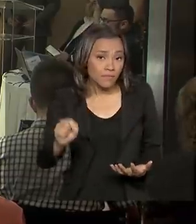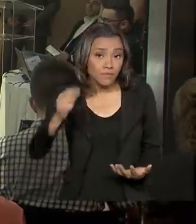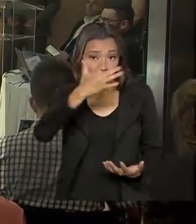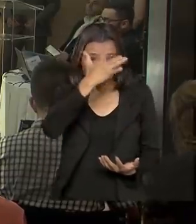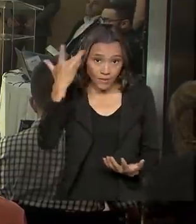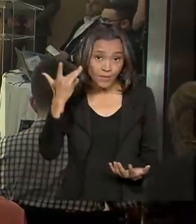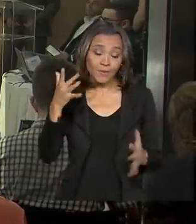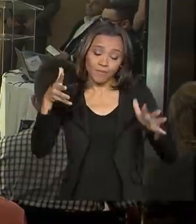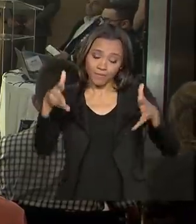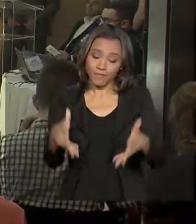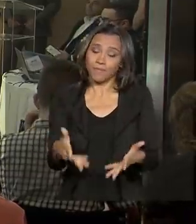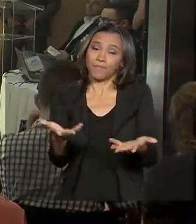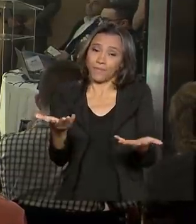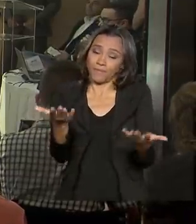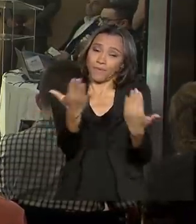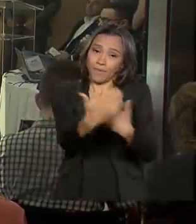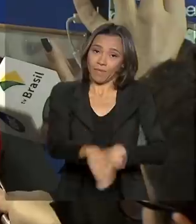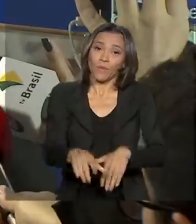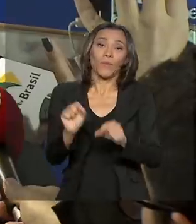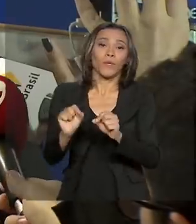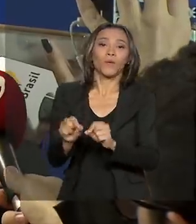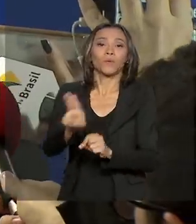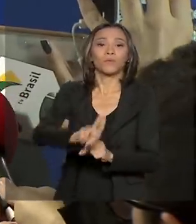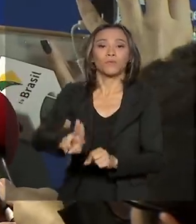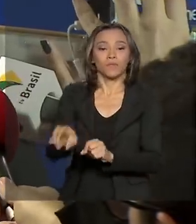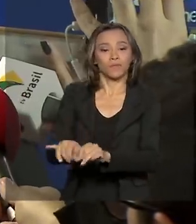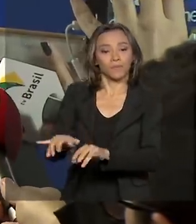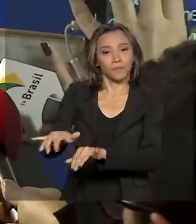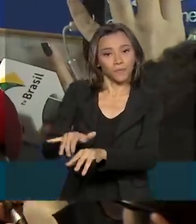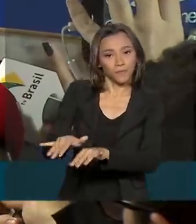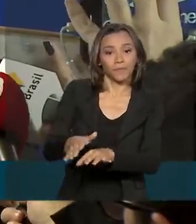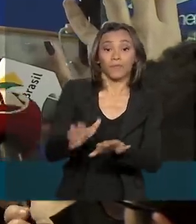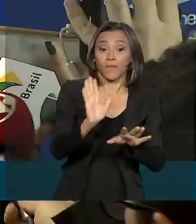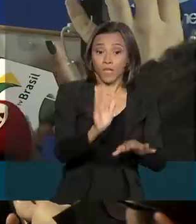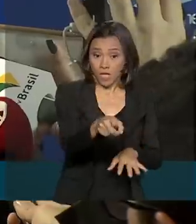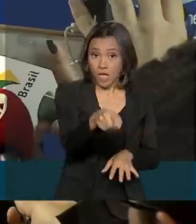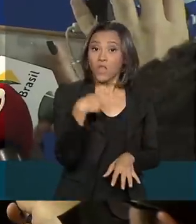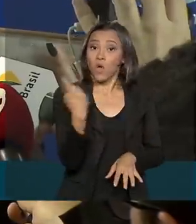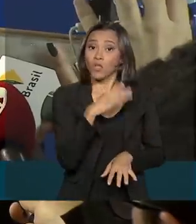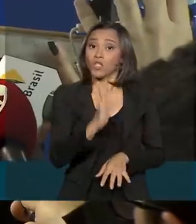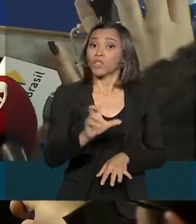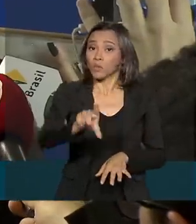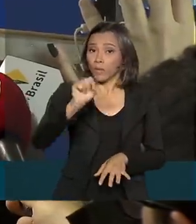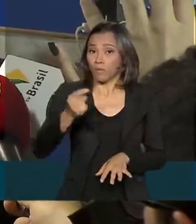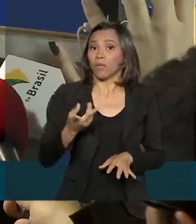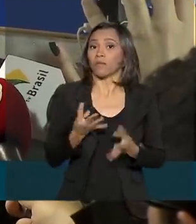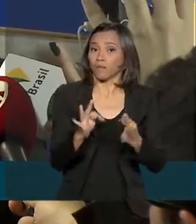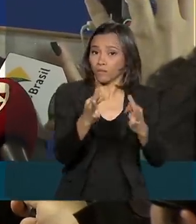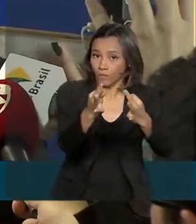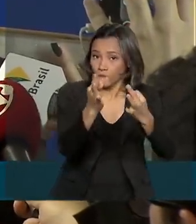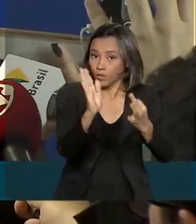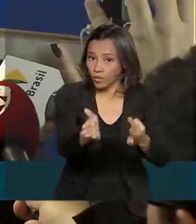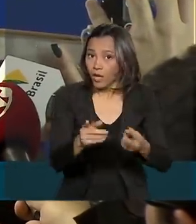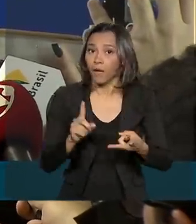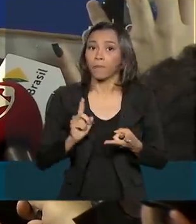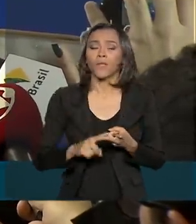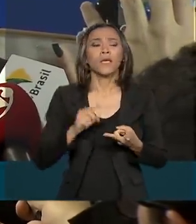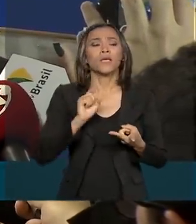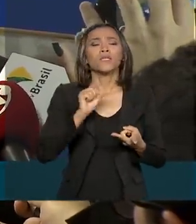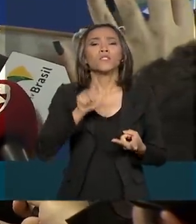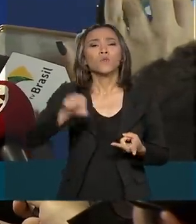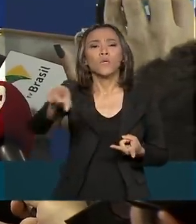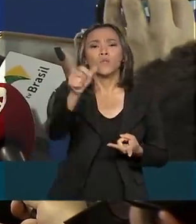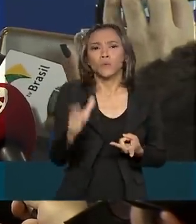realizem a prova por computador. Nós já definimos qual vai ser a tecnologia de aplicação, nós já estamos fazendo o levantamento dos locais de prova,